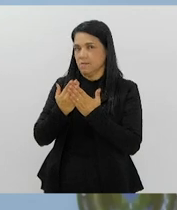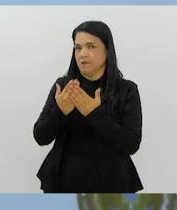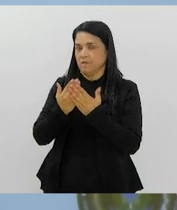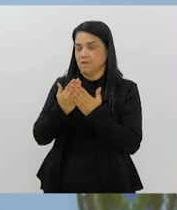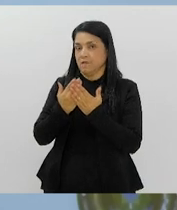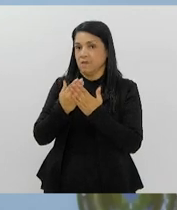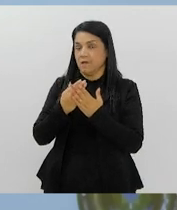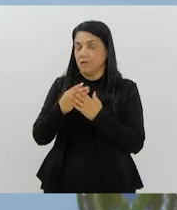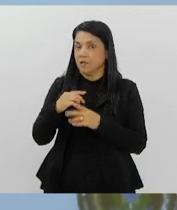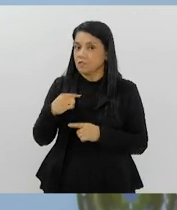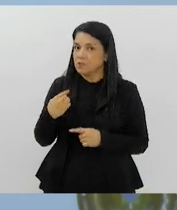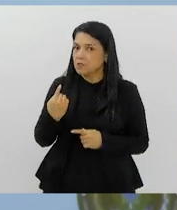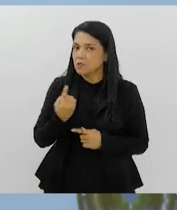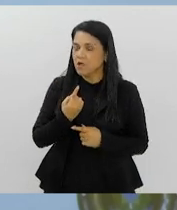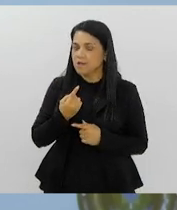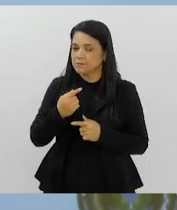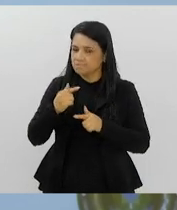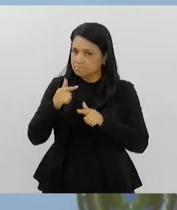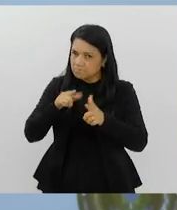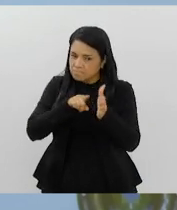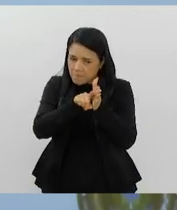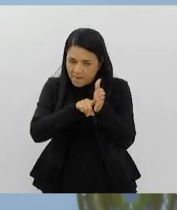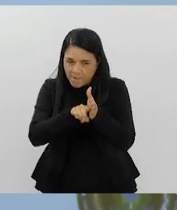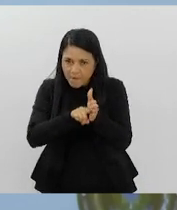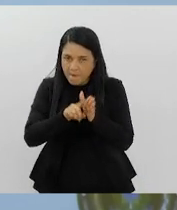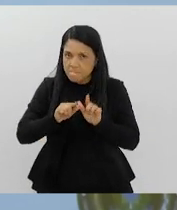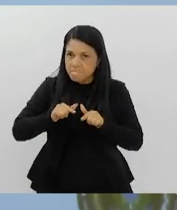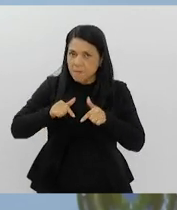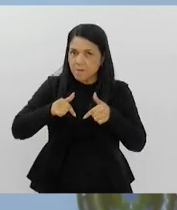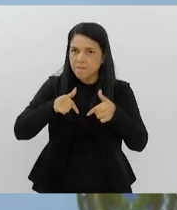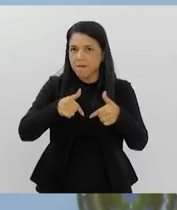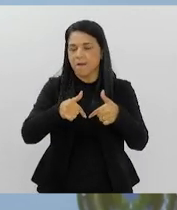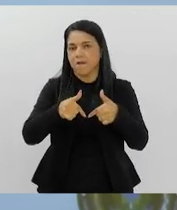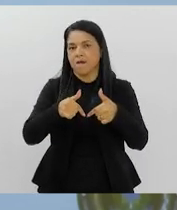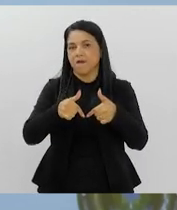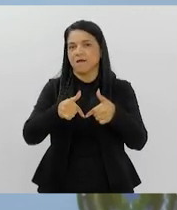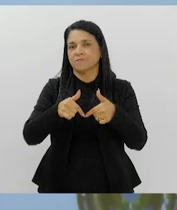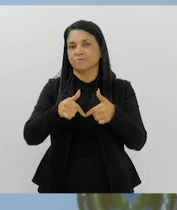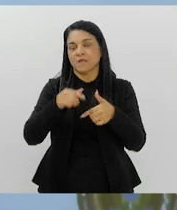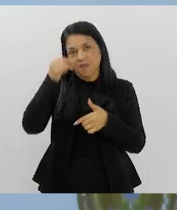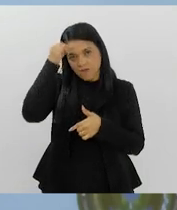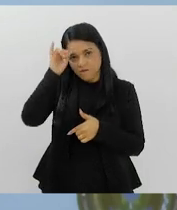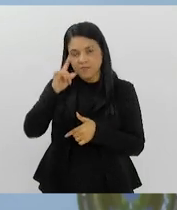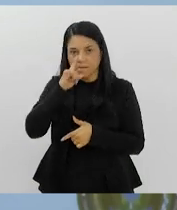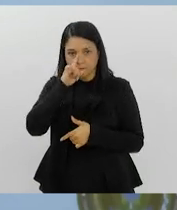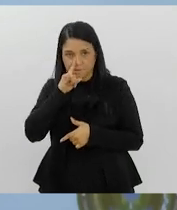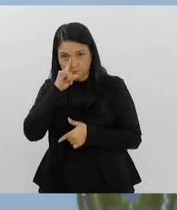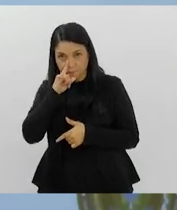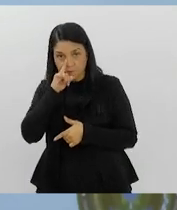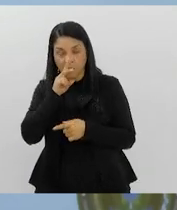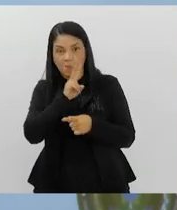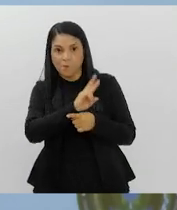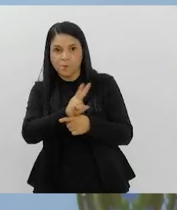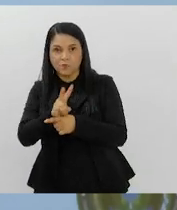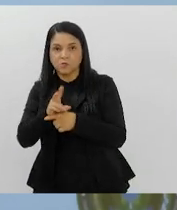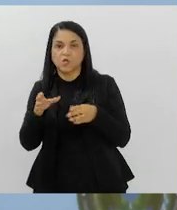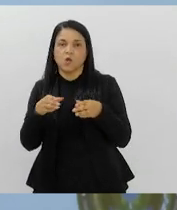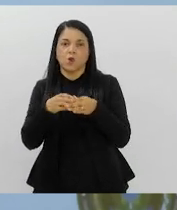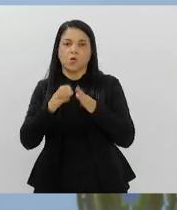nossa eficiência em mitigar riscos e proteger a comunidade